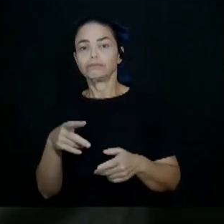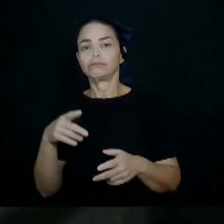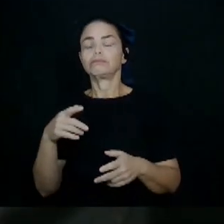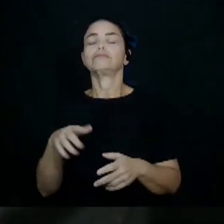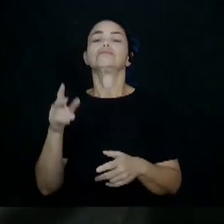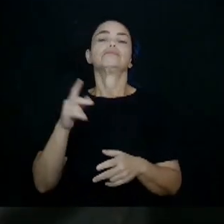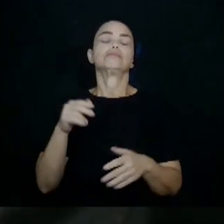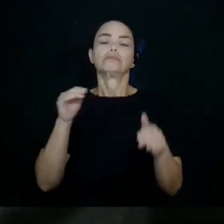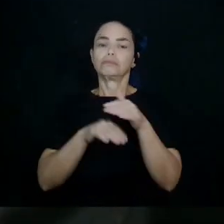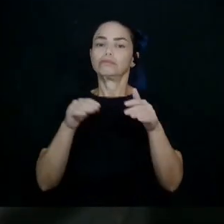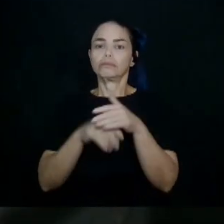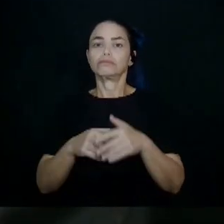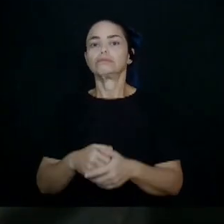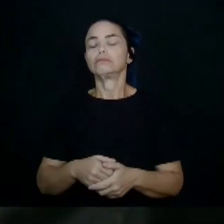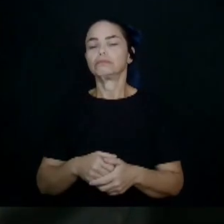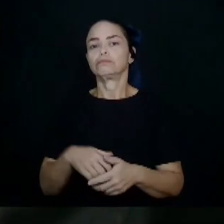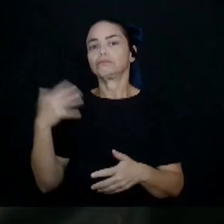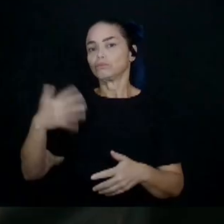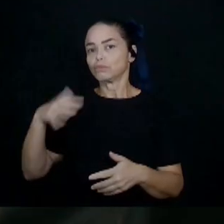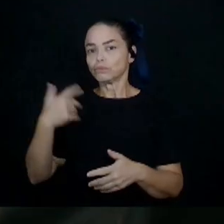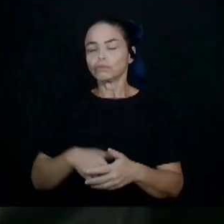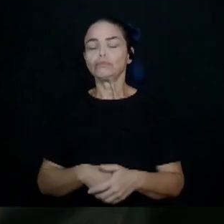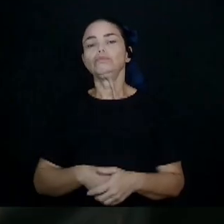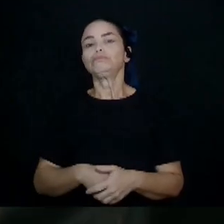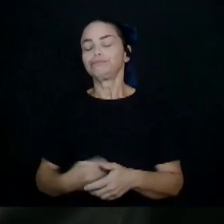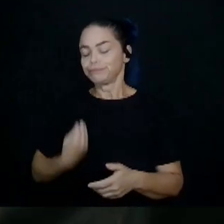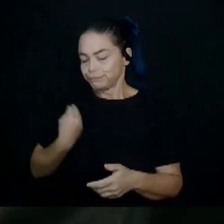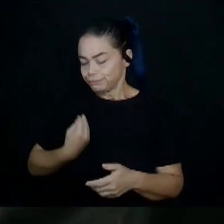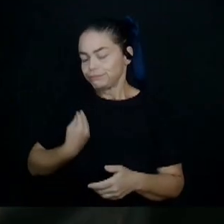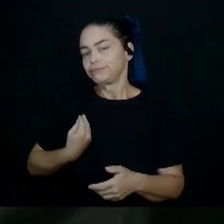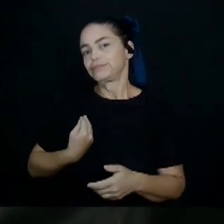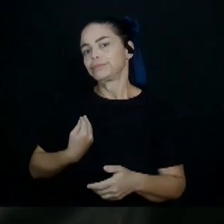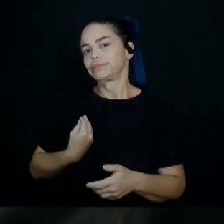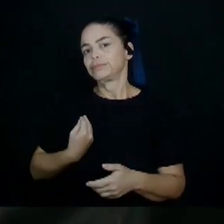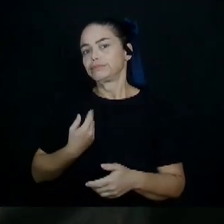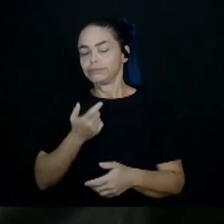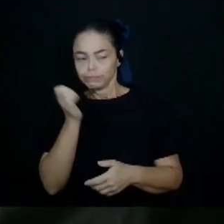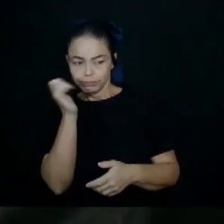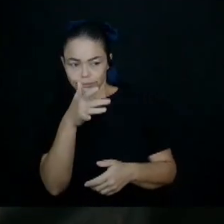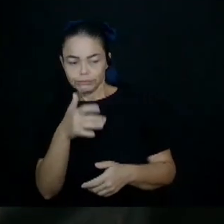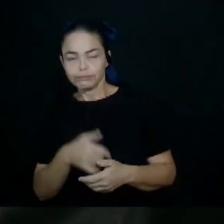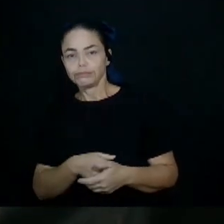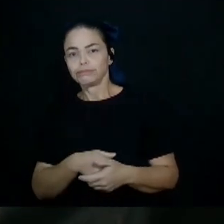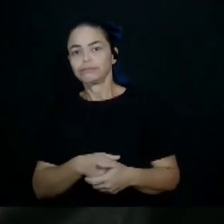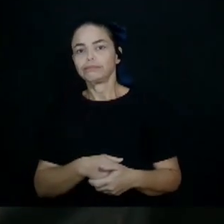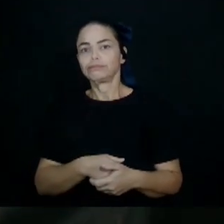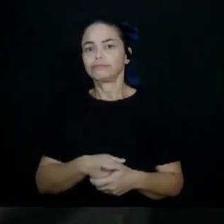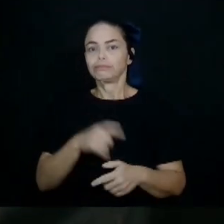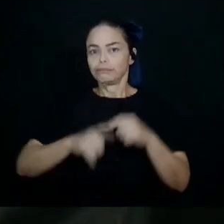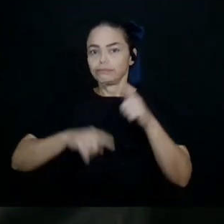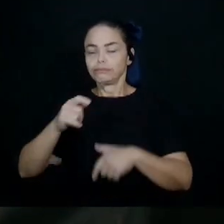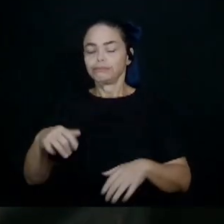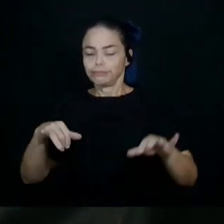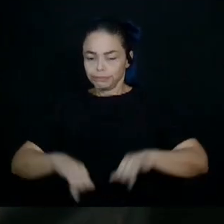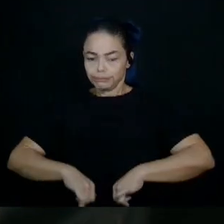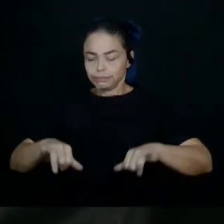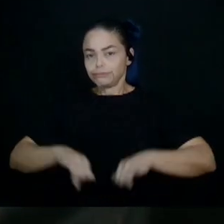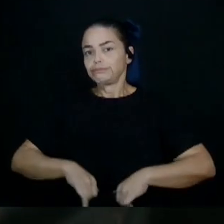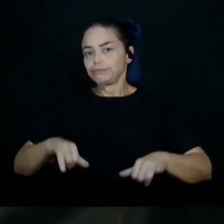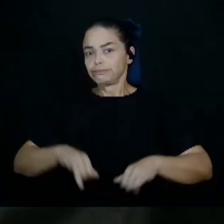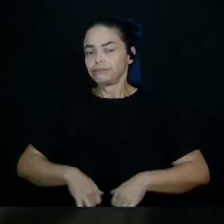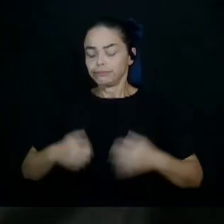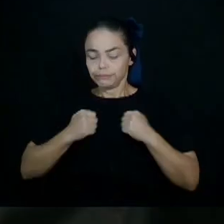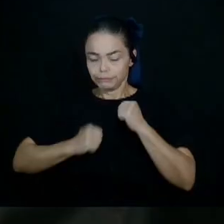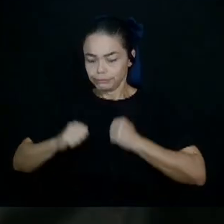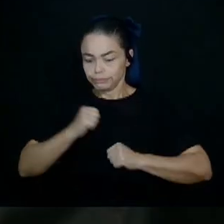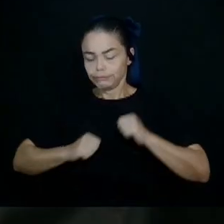coisas parece exagero, mas para quem vive isso, descartar um objeto pode gerar um sofrimento real, uma ansiedade, uma